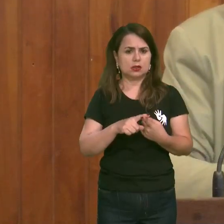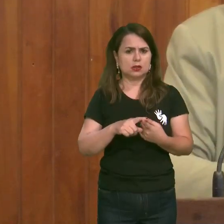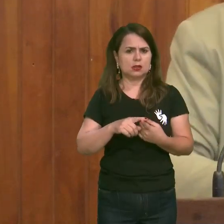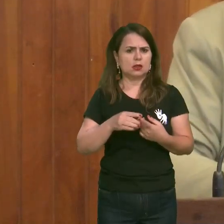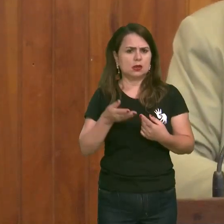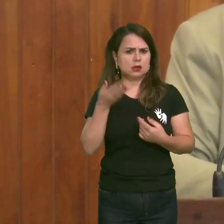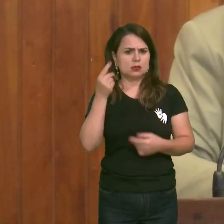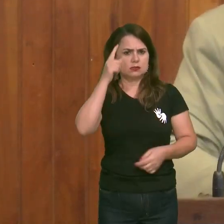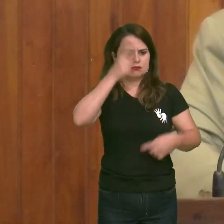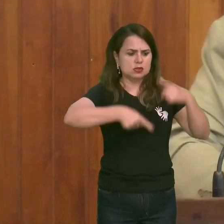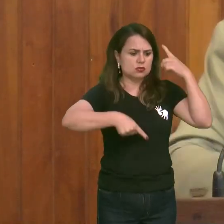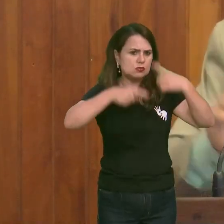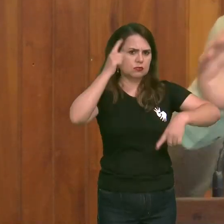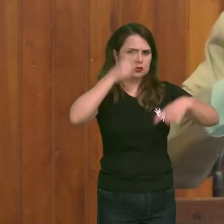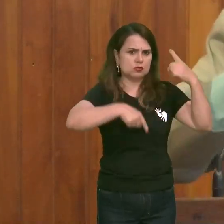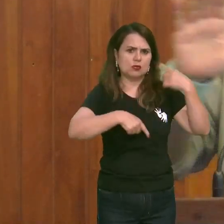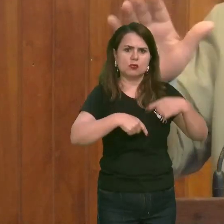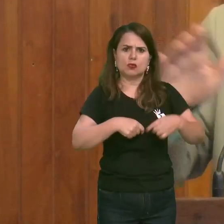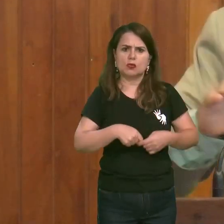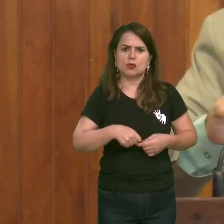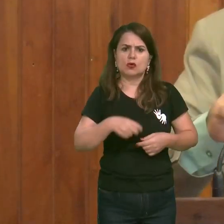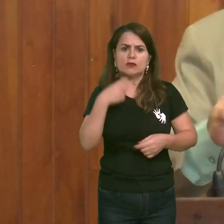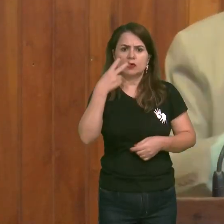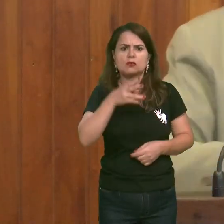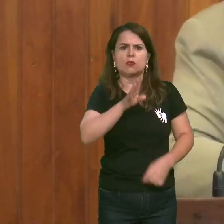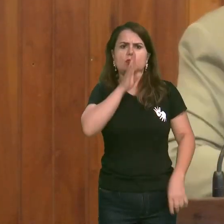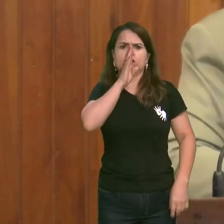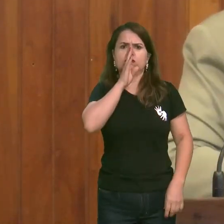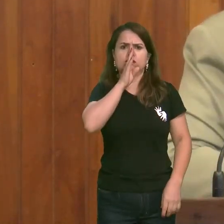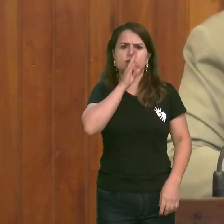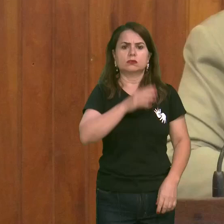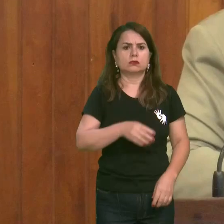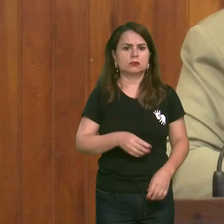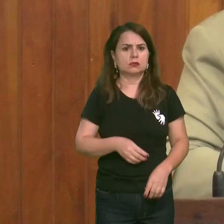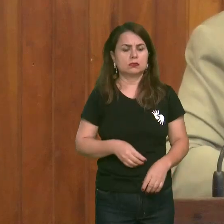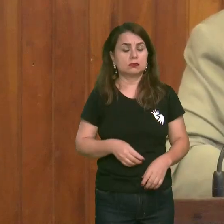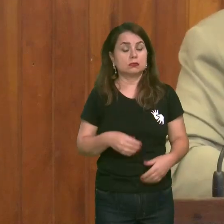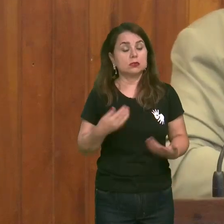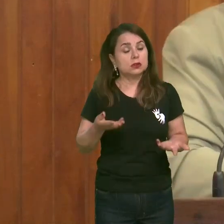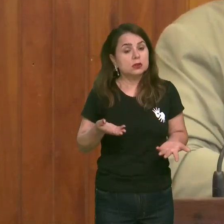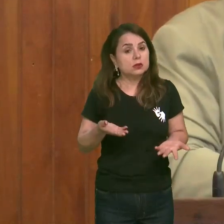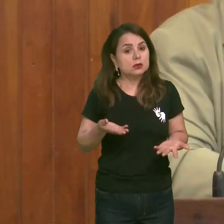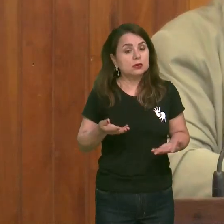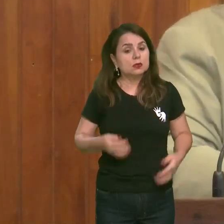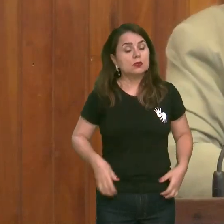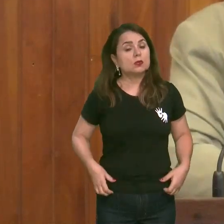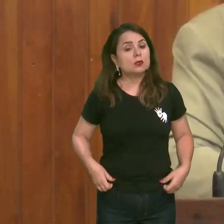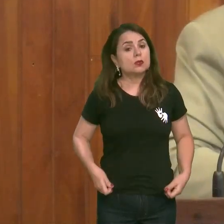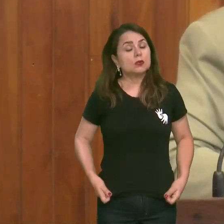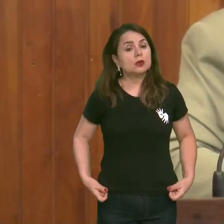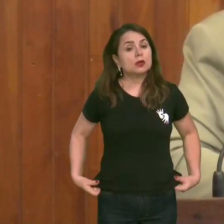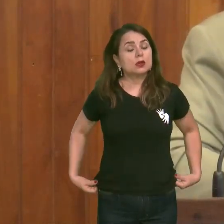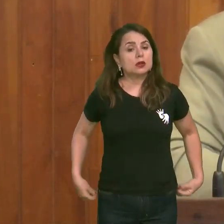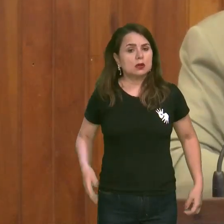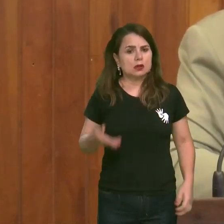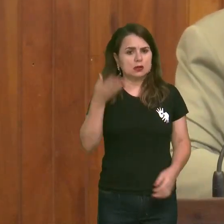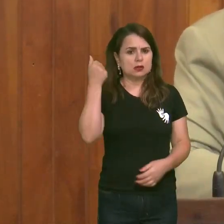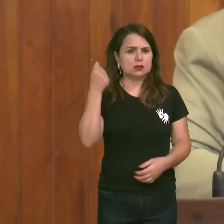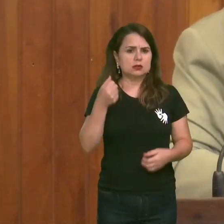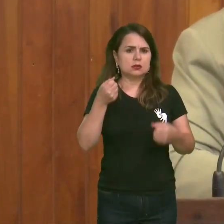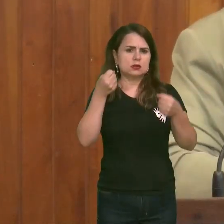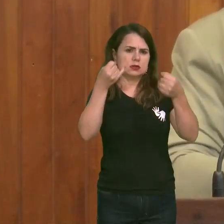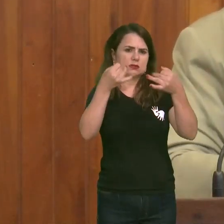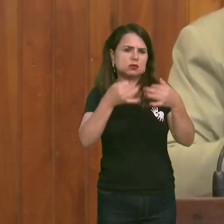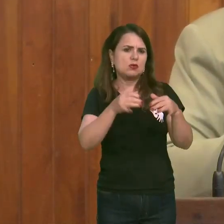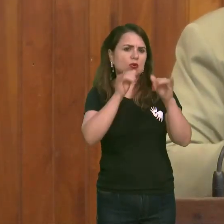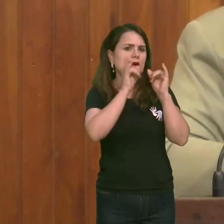ameaçaram Vereador é o modos operante e eu não vi falam tanto de camarinha falam tanto de